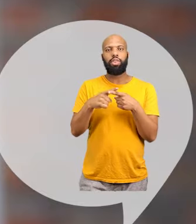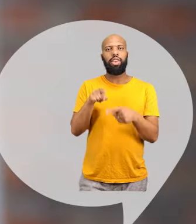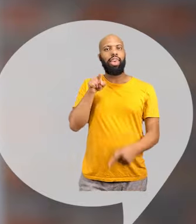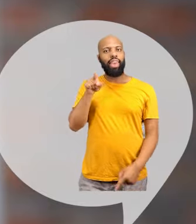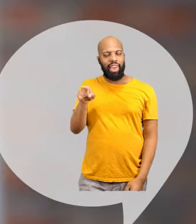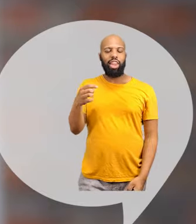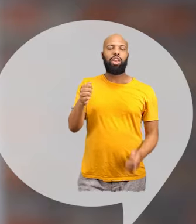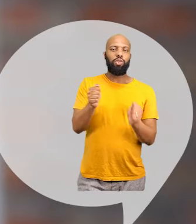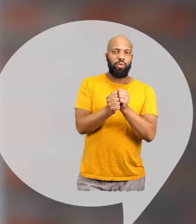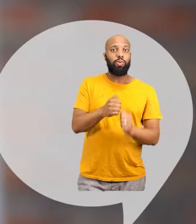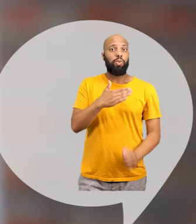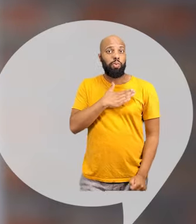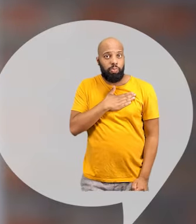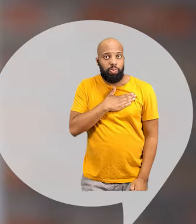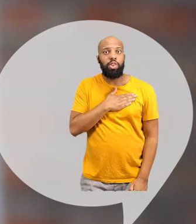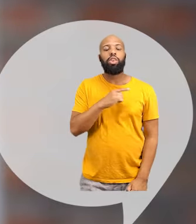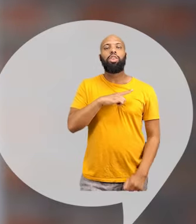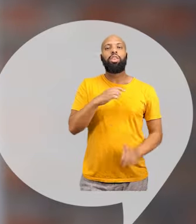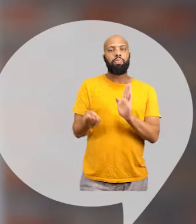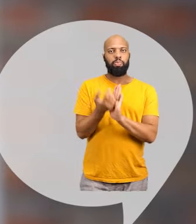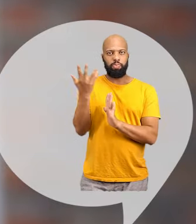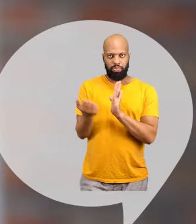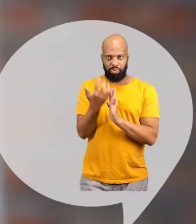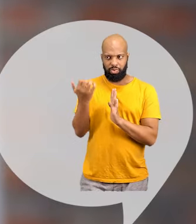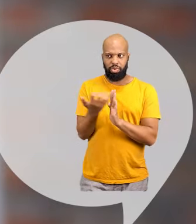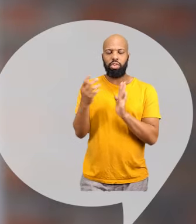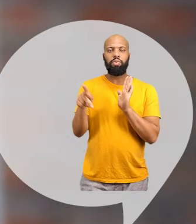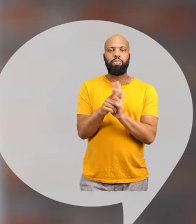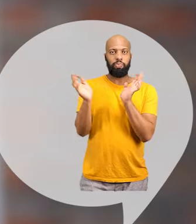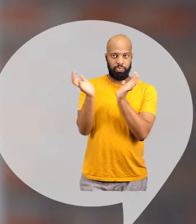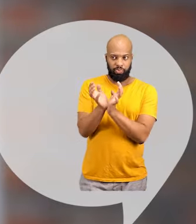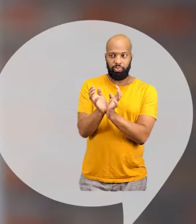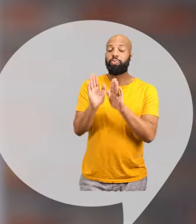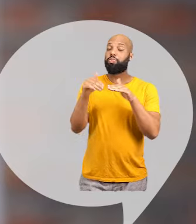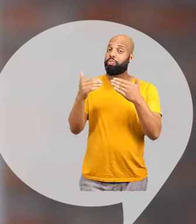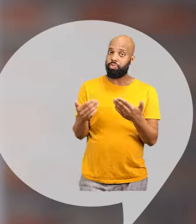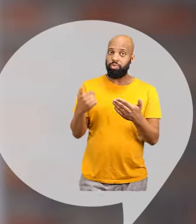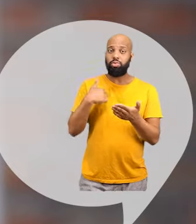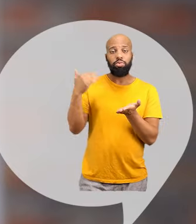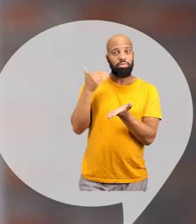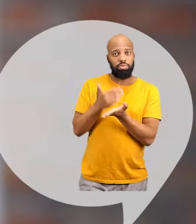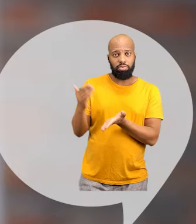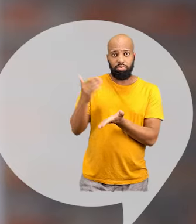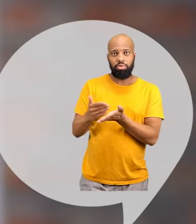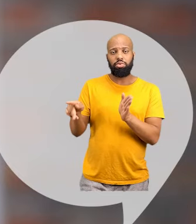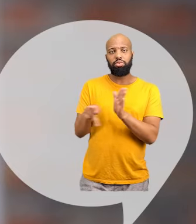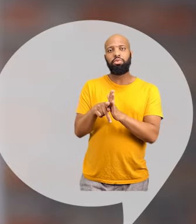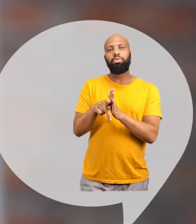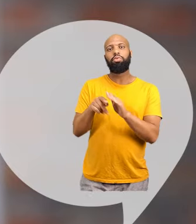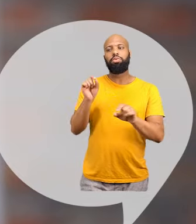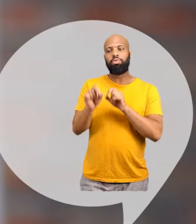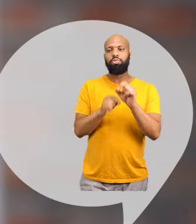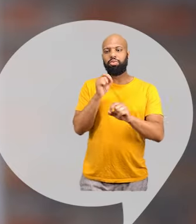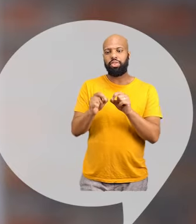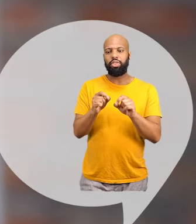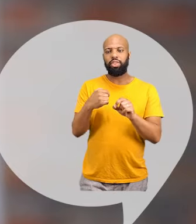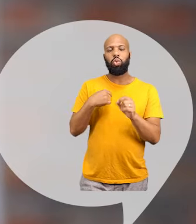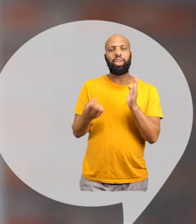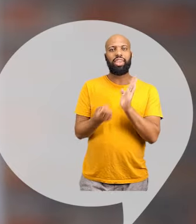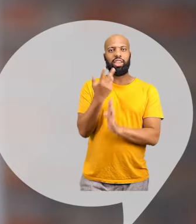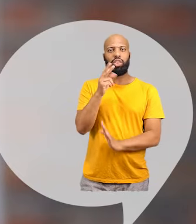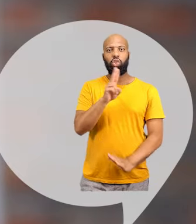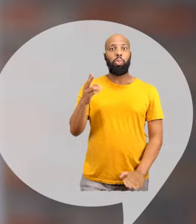ela e eu nessa de produção musical nesse grupo e a gente e eu comecei compus essa música com o nome já não sei mais